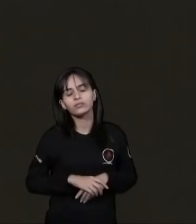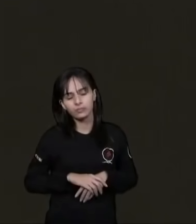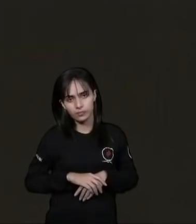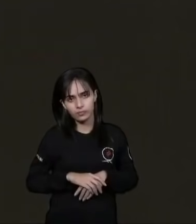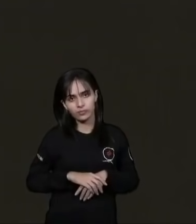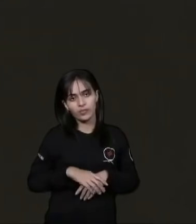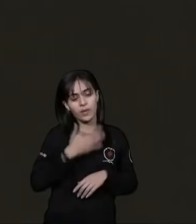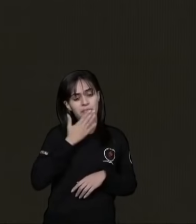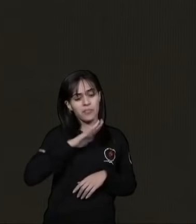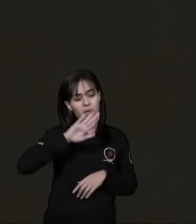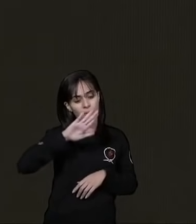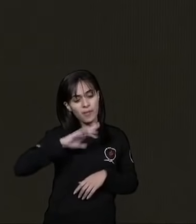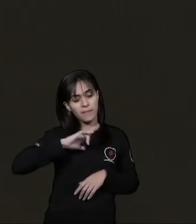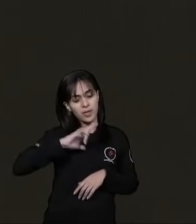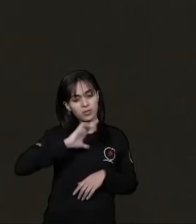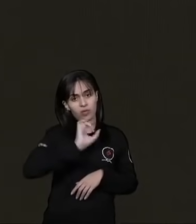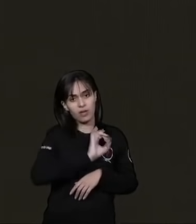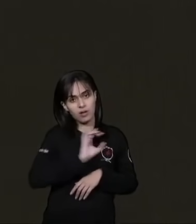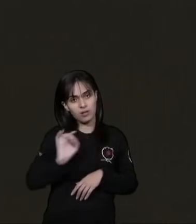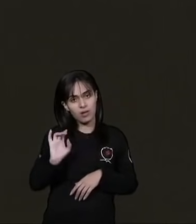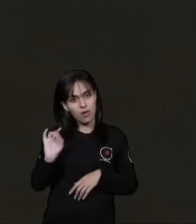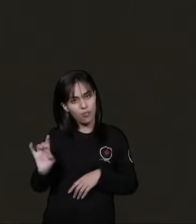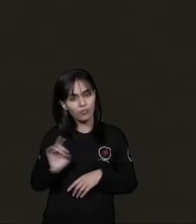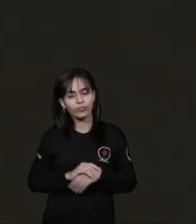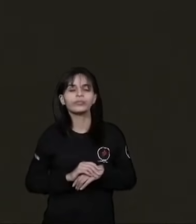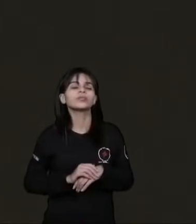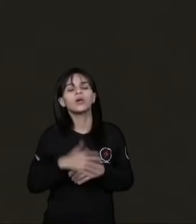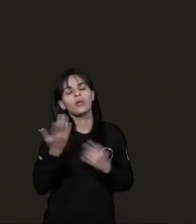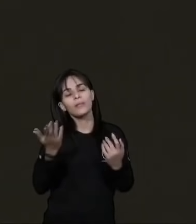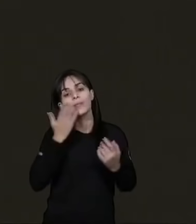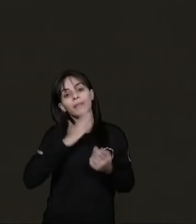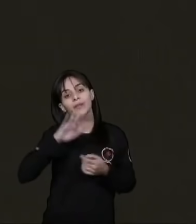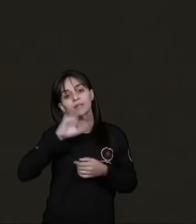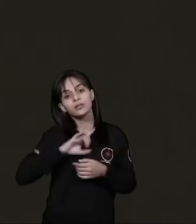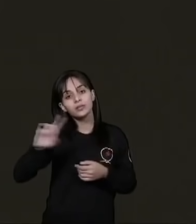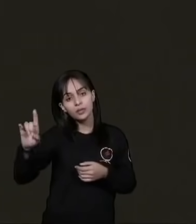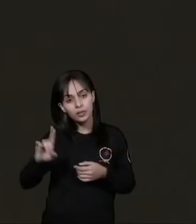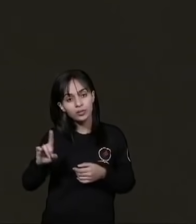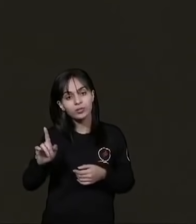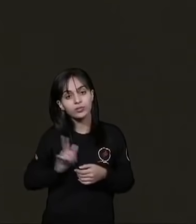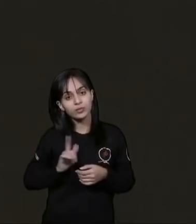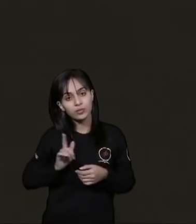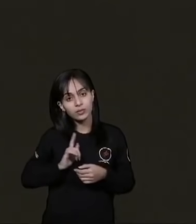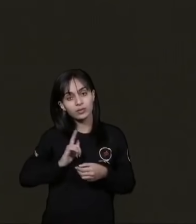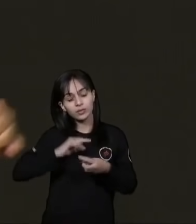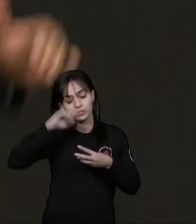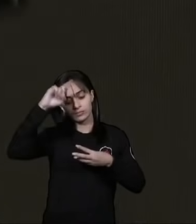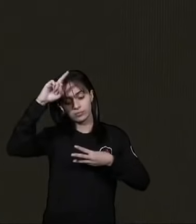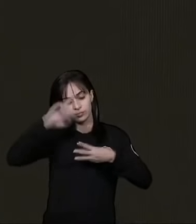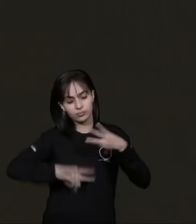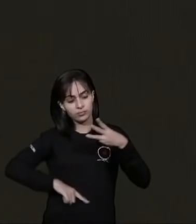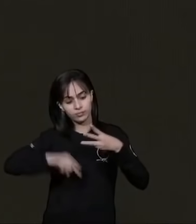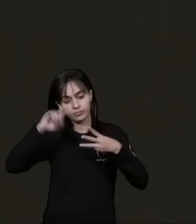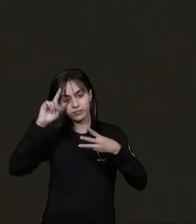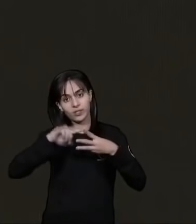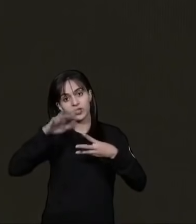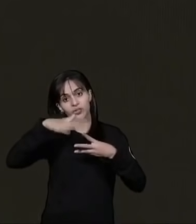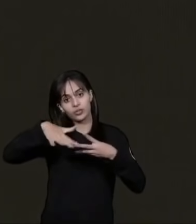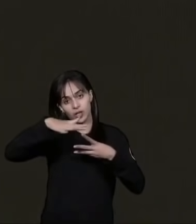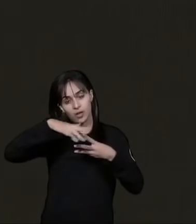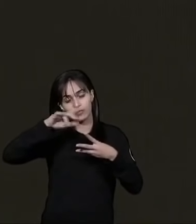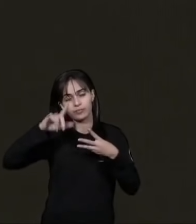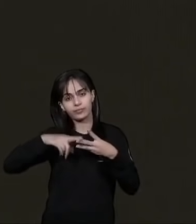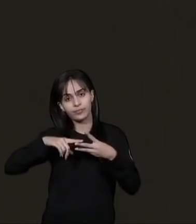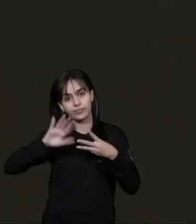essas são promessas pessoais Então as promessas de Deus elas trafegam nessas três instâncias promessa